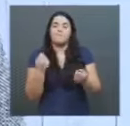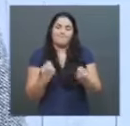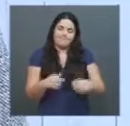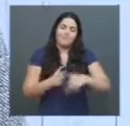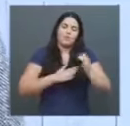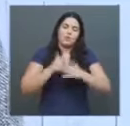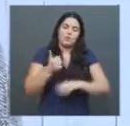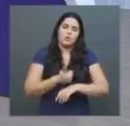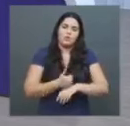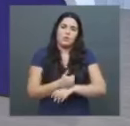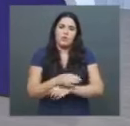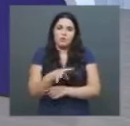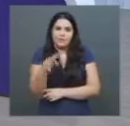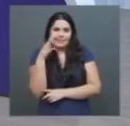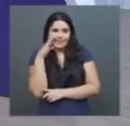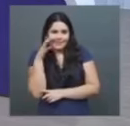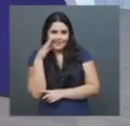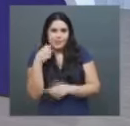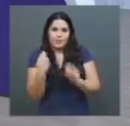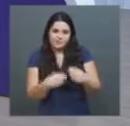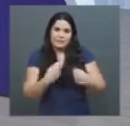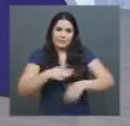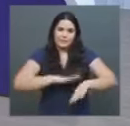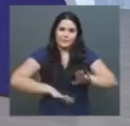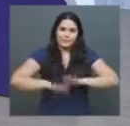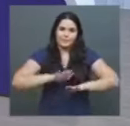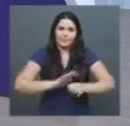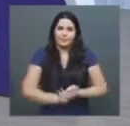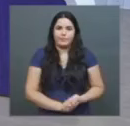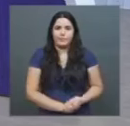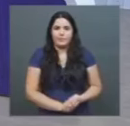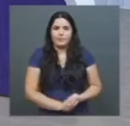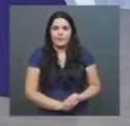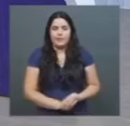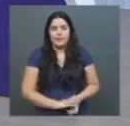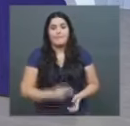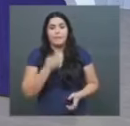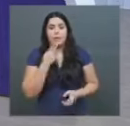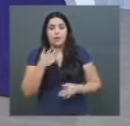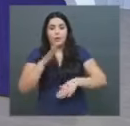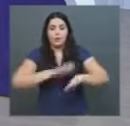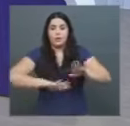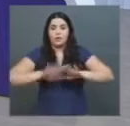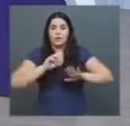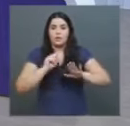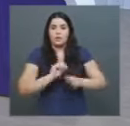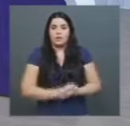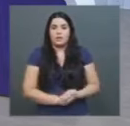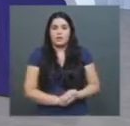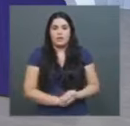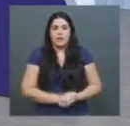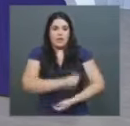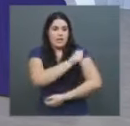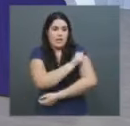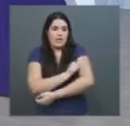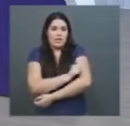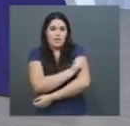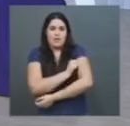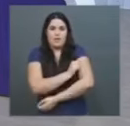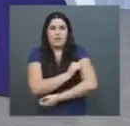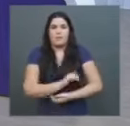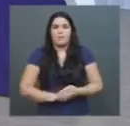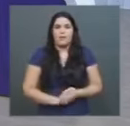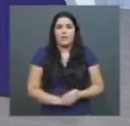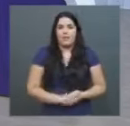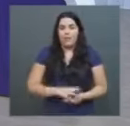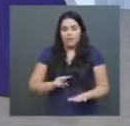né? Cuidado redobrado, cuidado, como a gente estava falando. Cuidado redobrado, exato, sem dúvida. E falando de cuidado redobrado, né, no caso da enfermagem que está ali na linha de